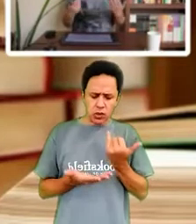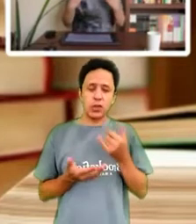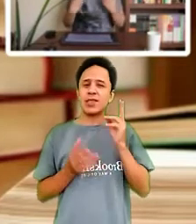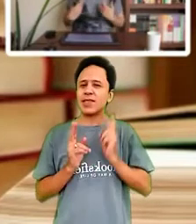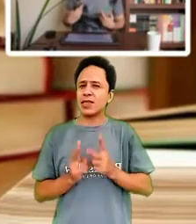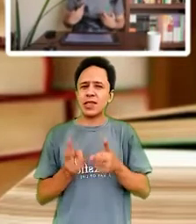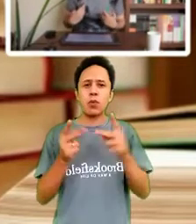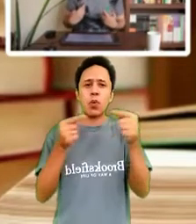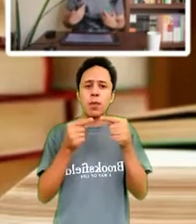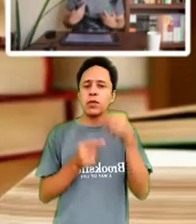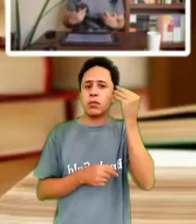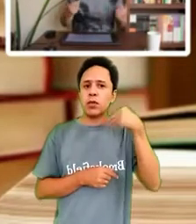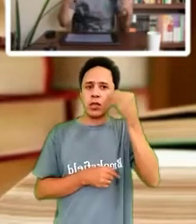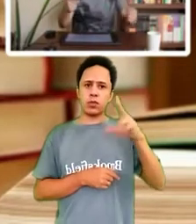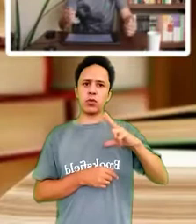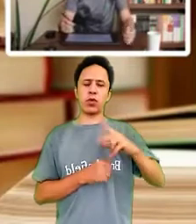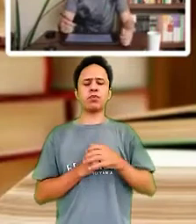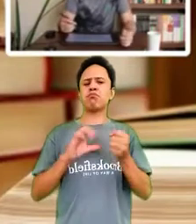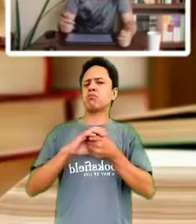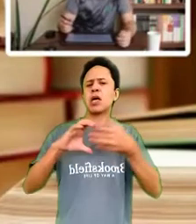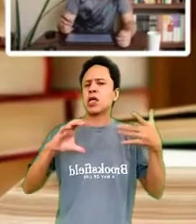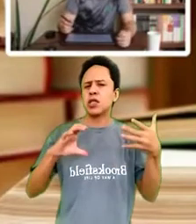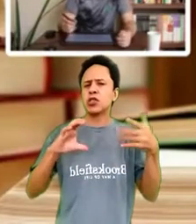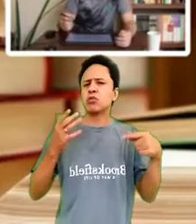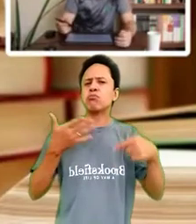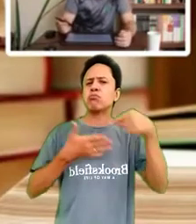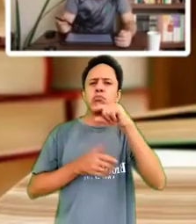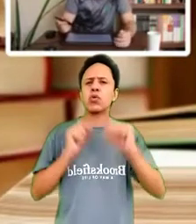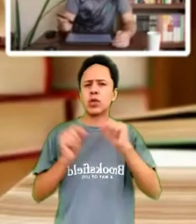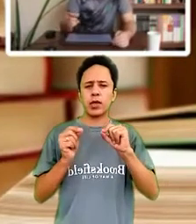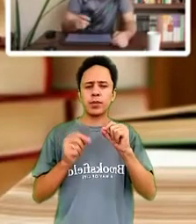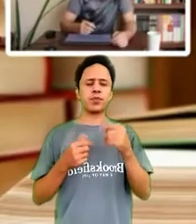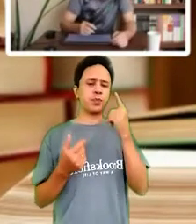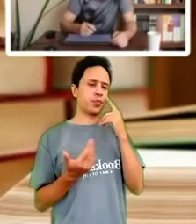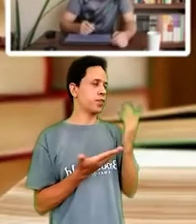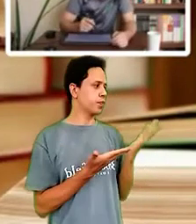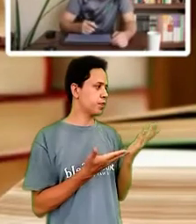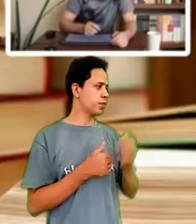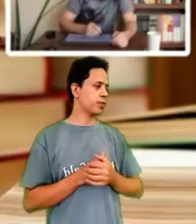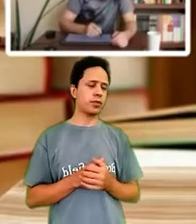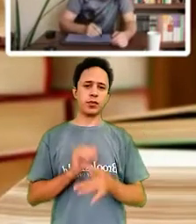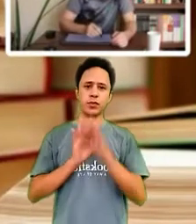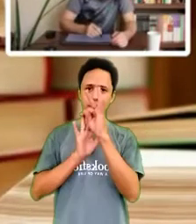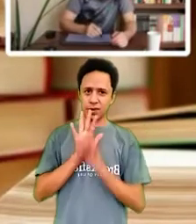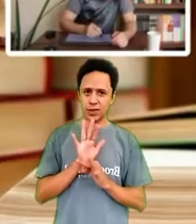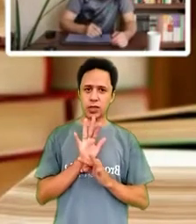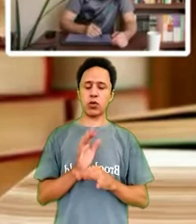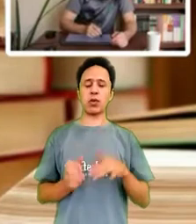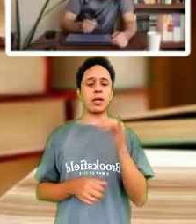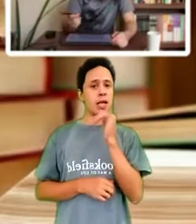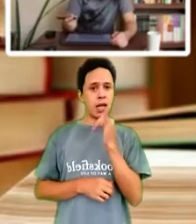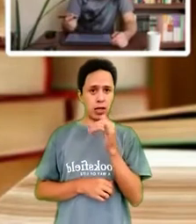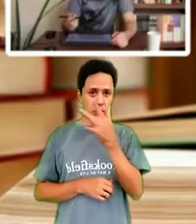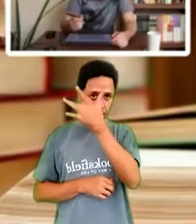é sempre uma experiência pessoal. E as características que vêm disso, o que são? Primeiro, ó, textos narrados